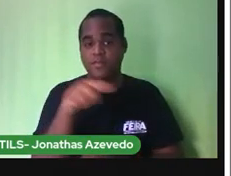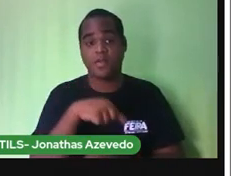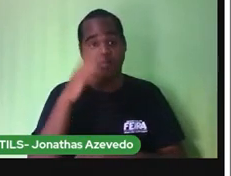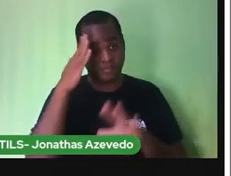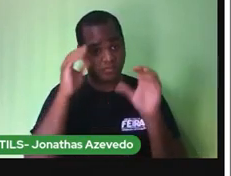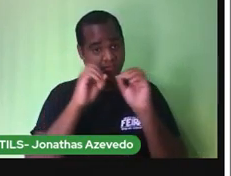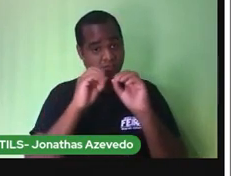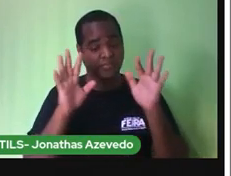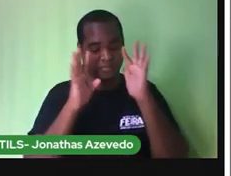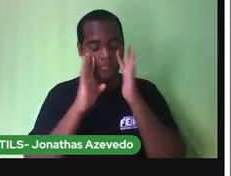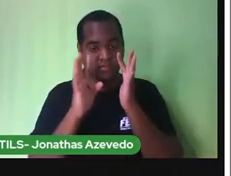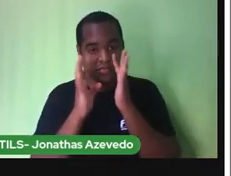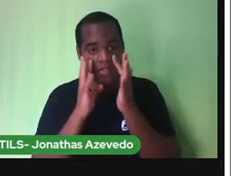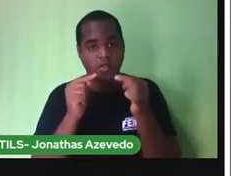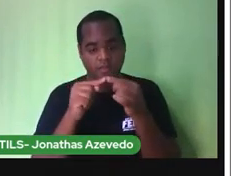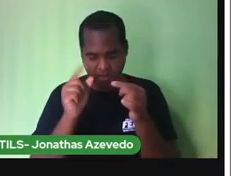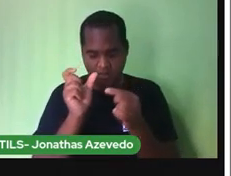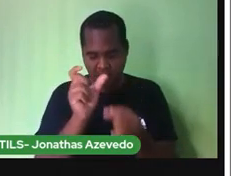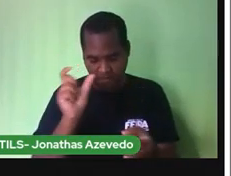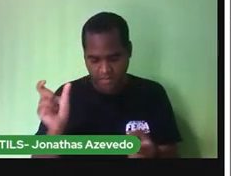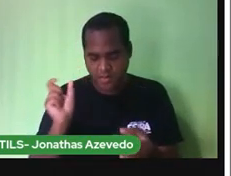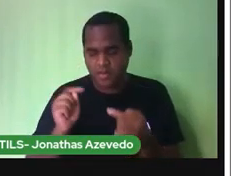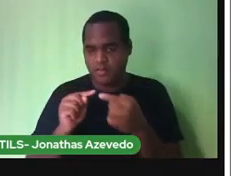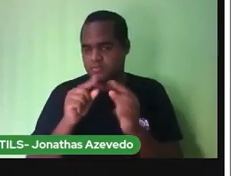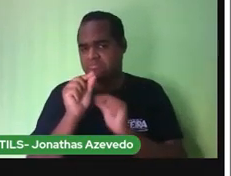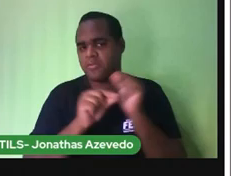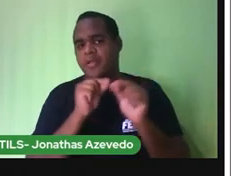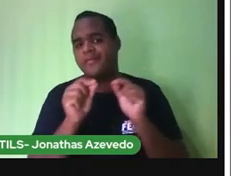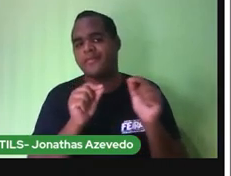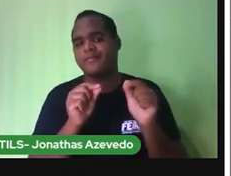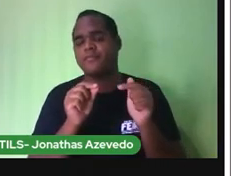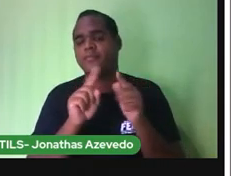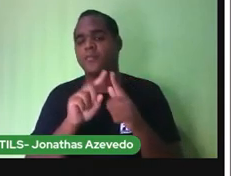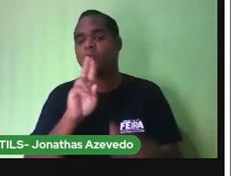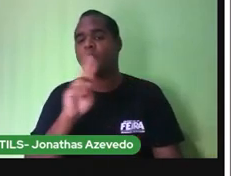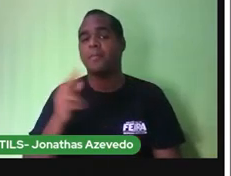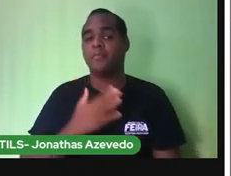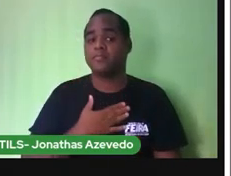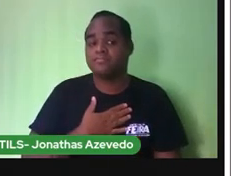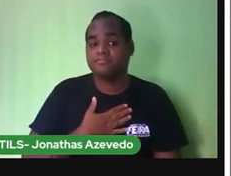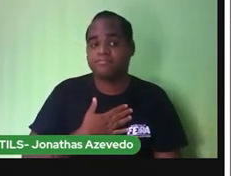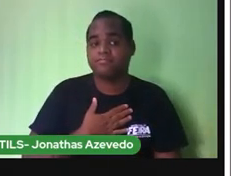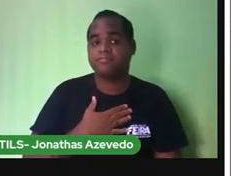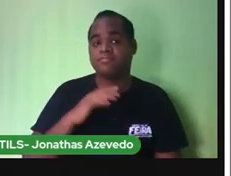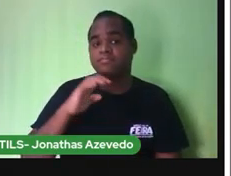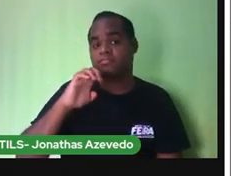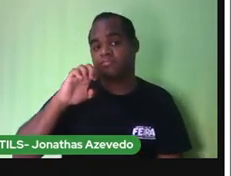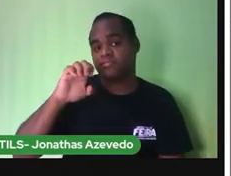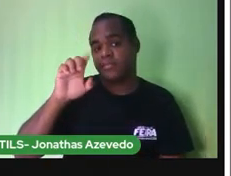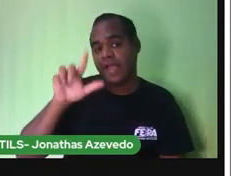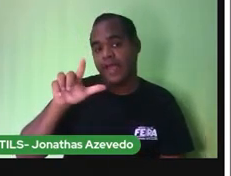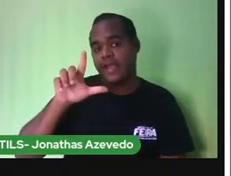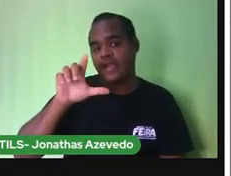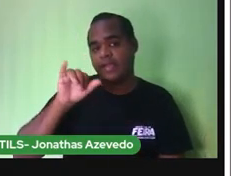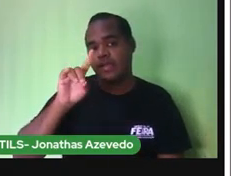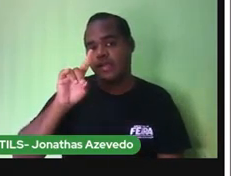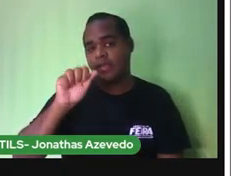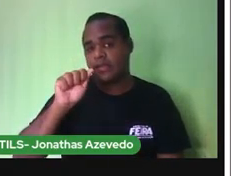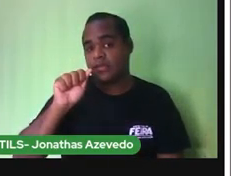na primeira letra de cada palavra Qual é o meu nome o meu nome é Élida